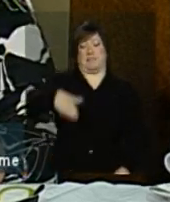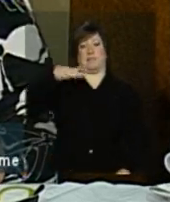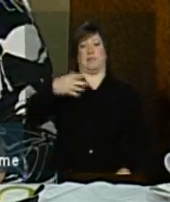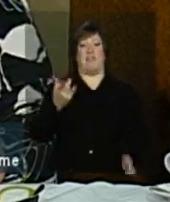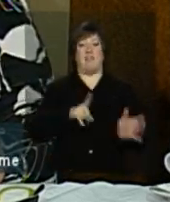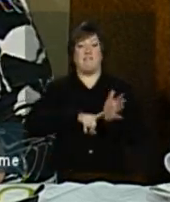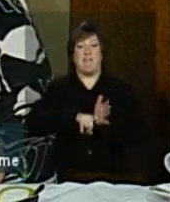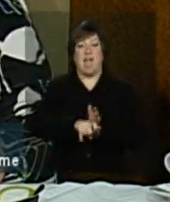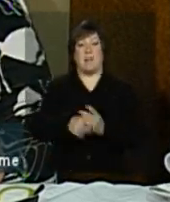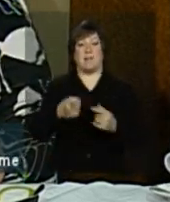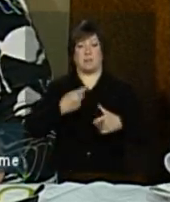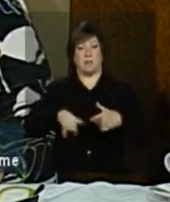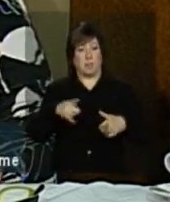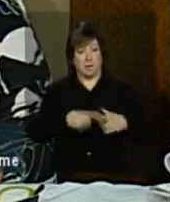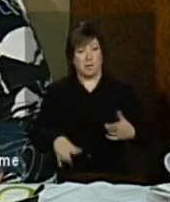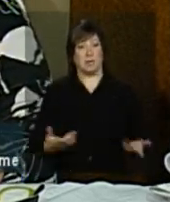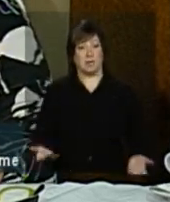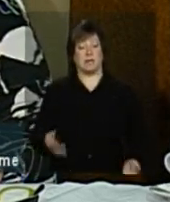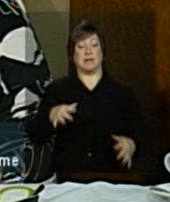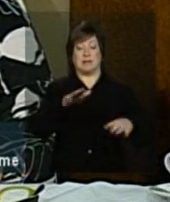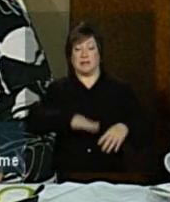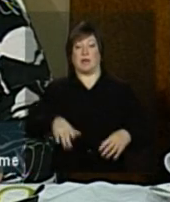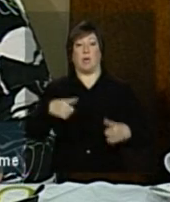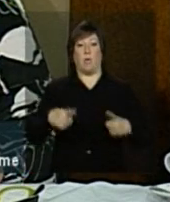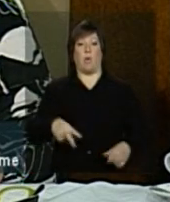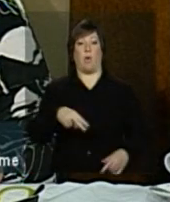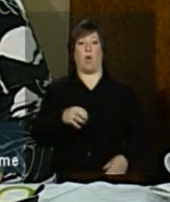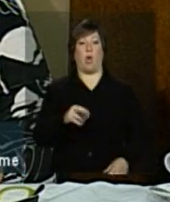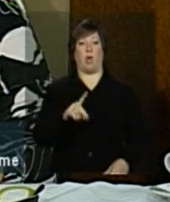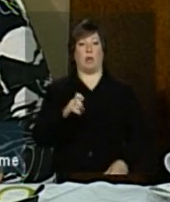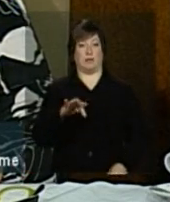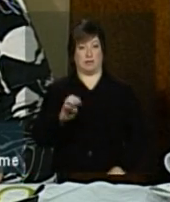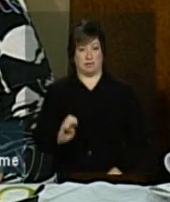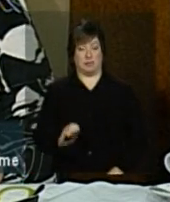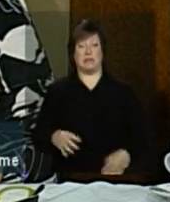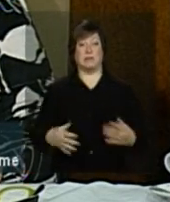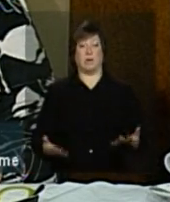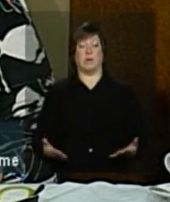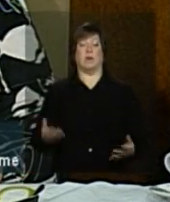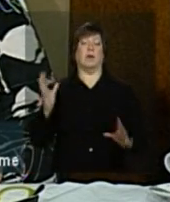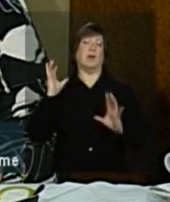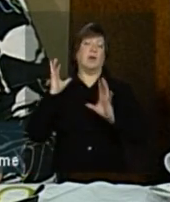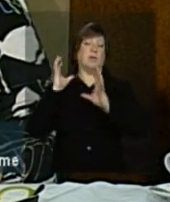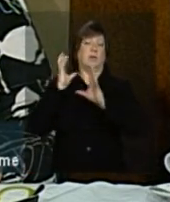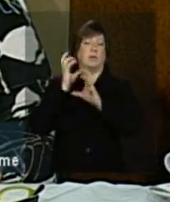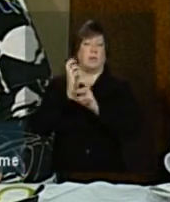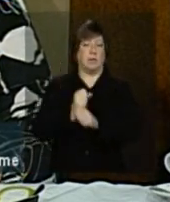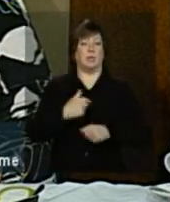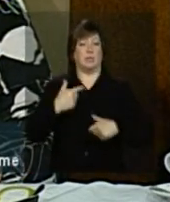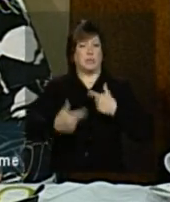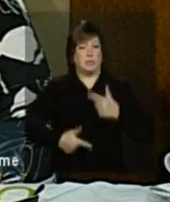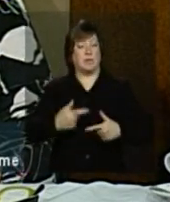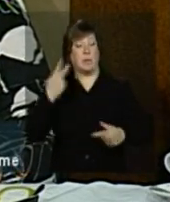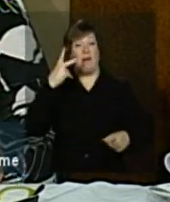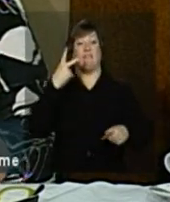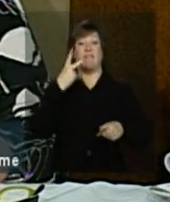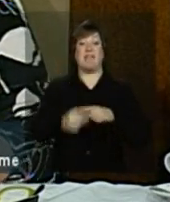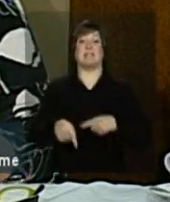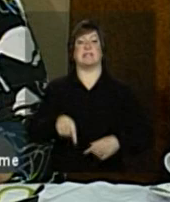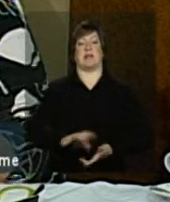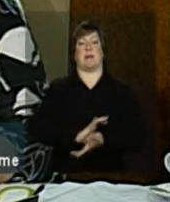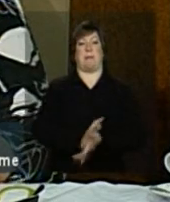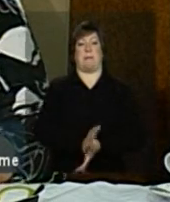lutando ao longo de décadas e décadas eh contra eh o preconceito e